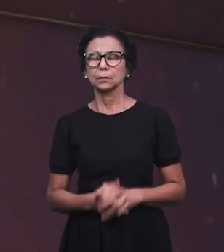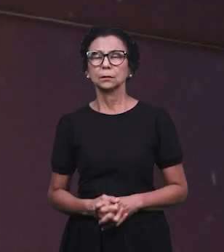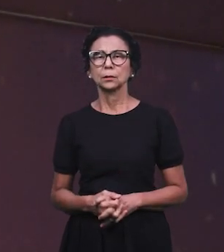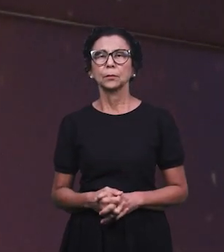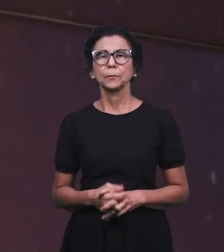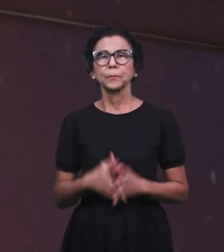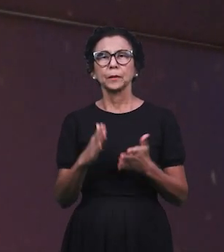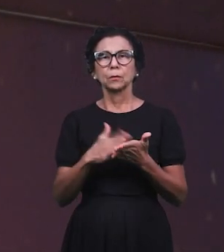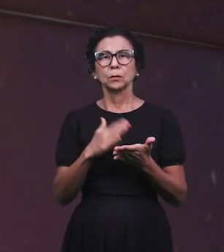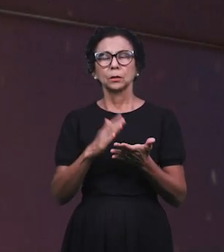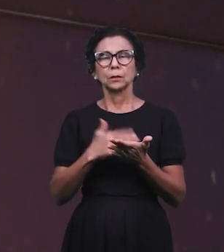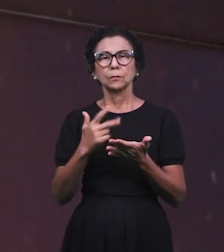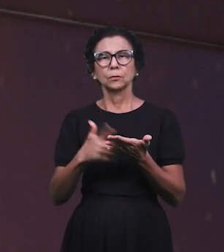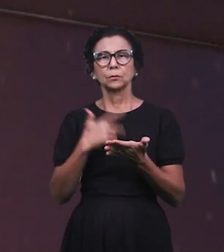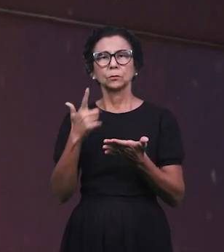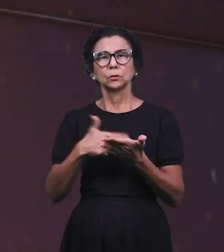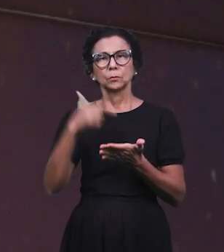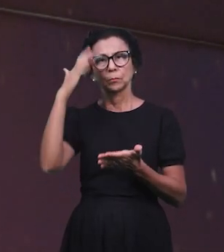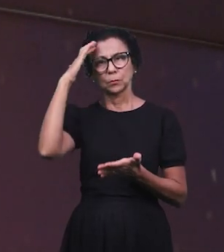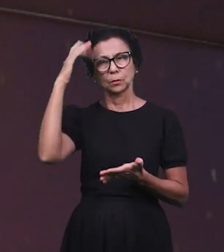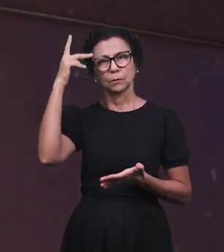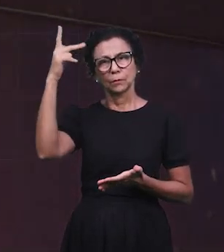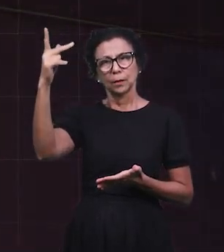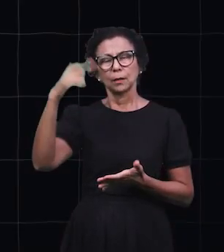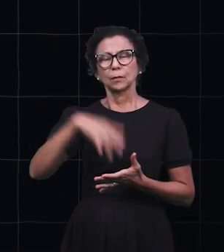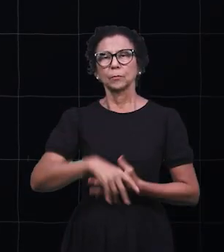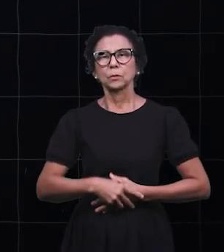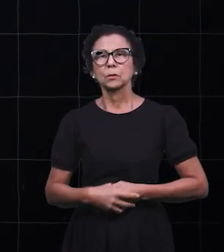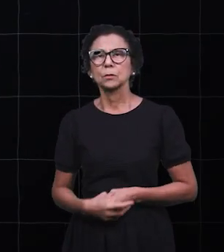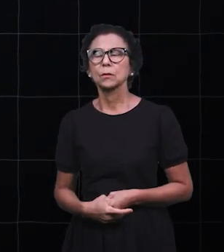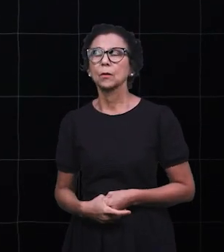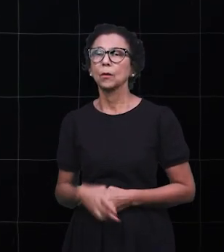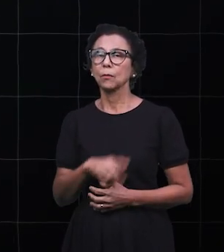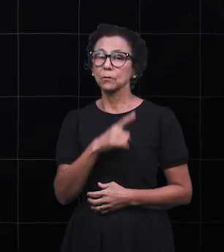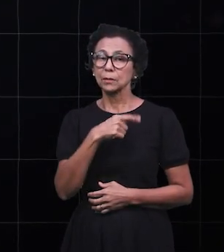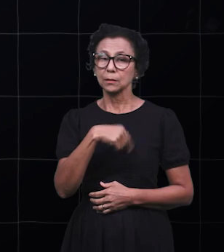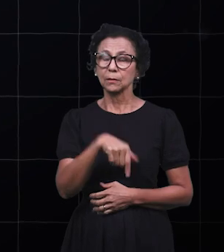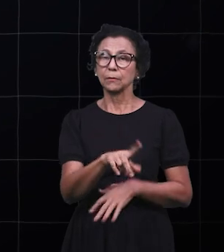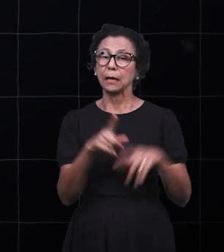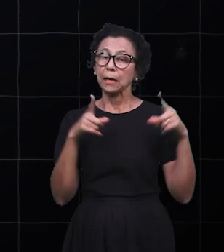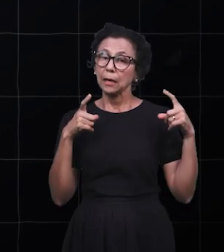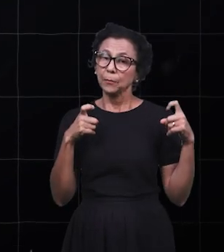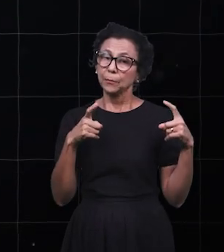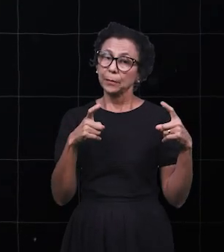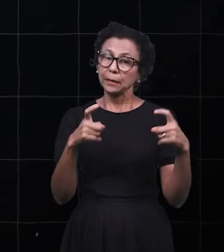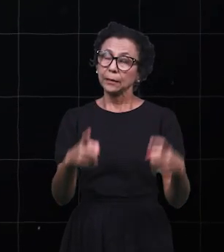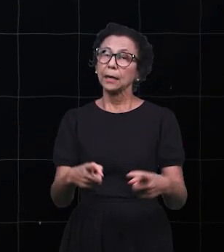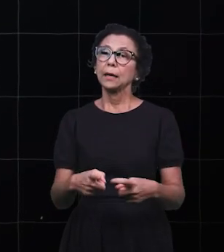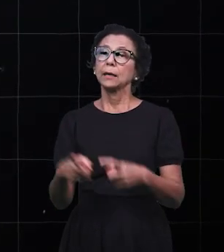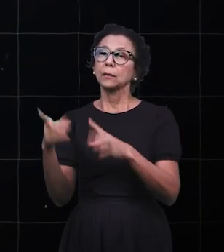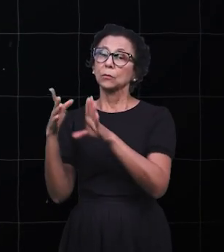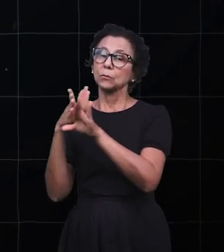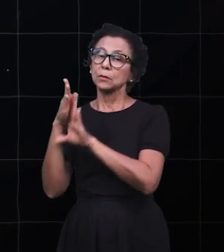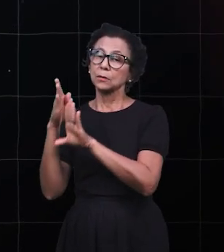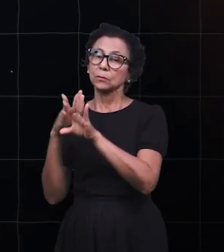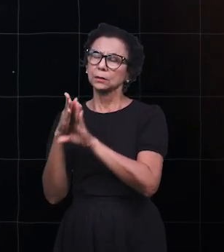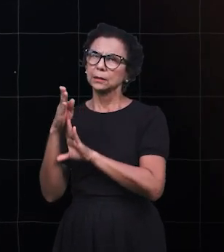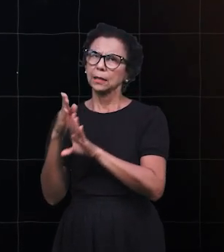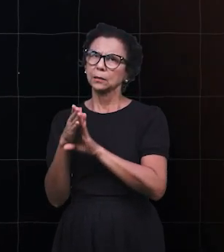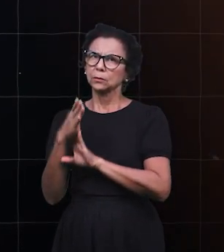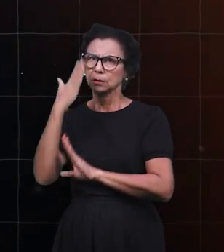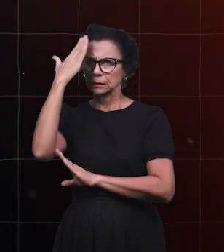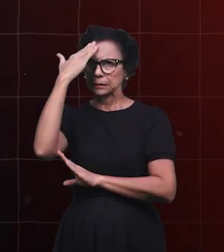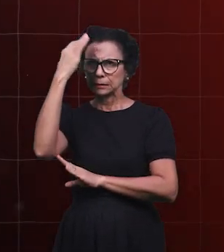ali. Então, Provérbios 24:6 fala, né? Porque com conselhos prudentes tu farás a guerra e a vitória na multidão